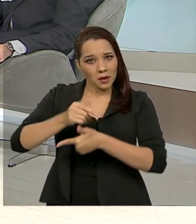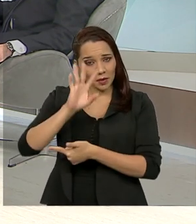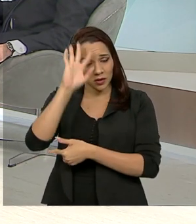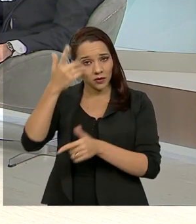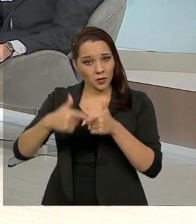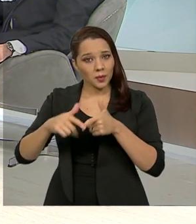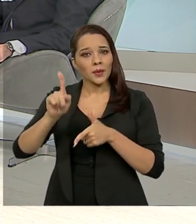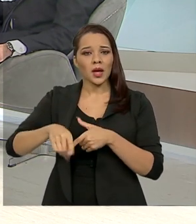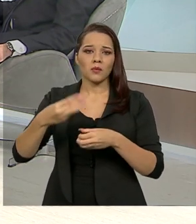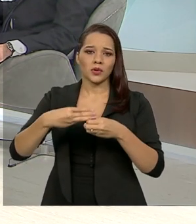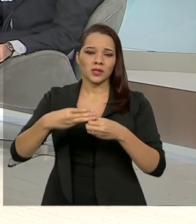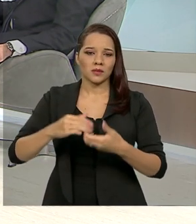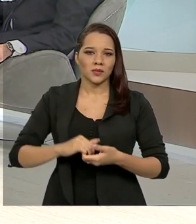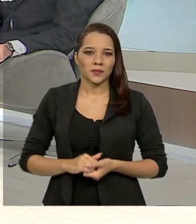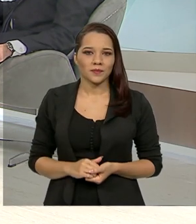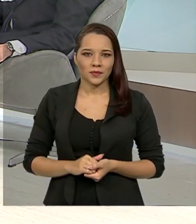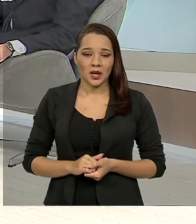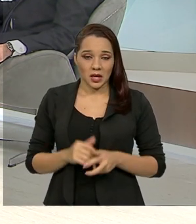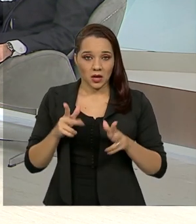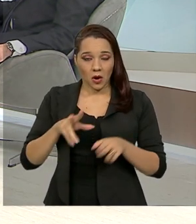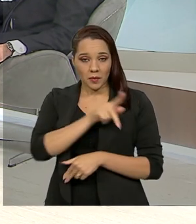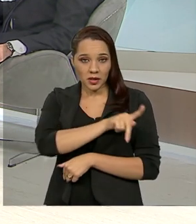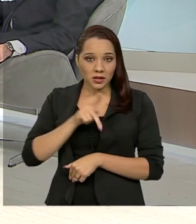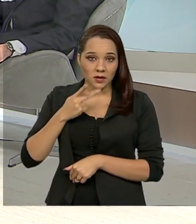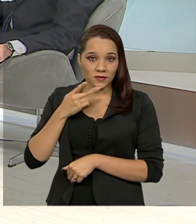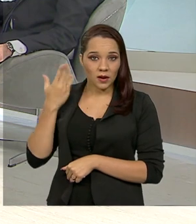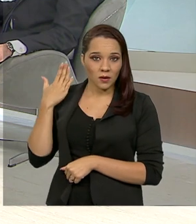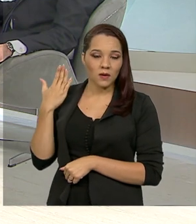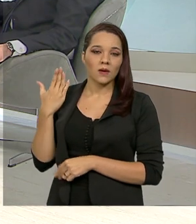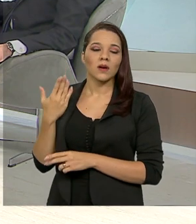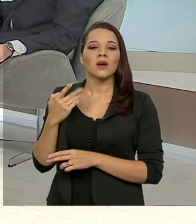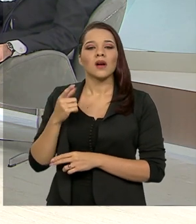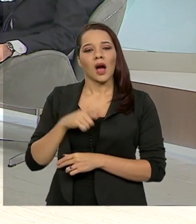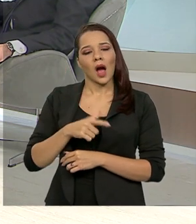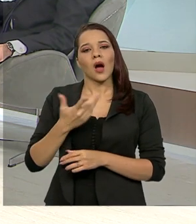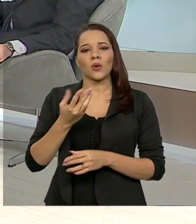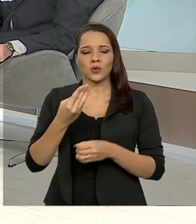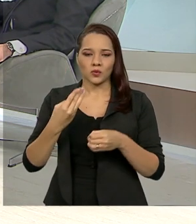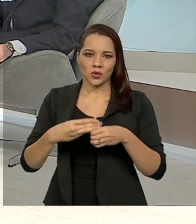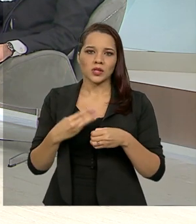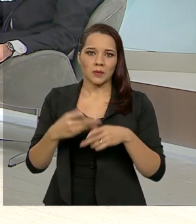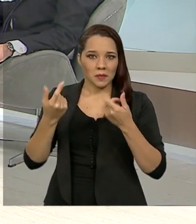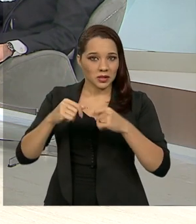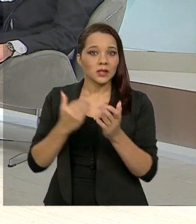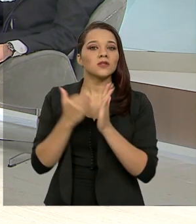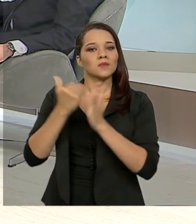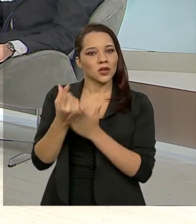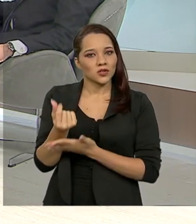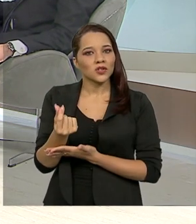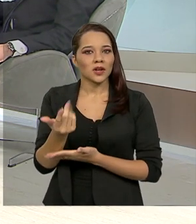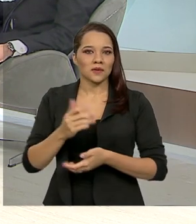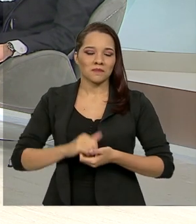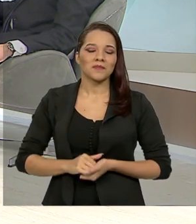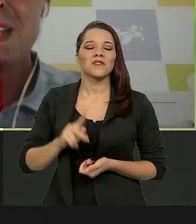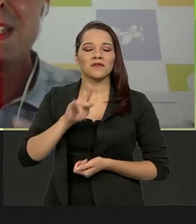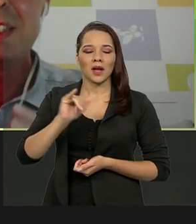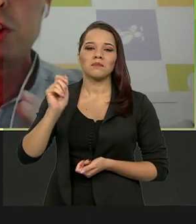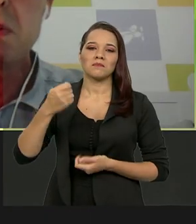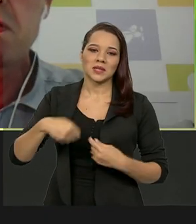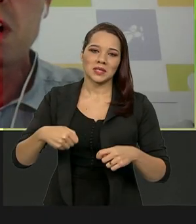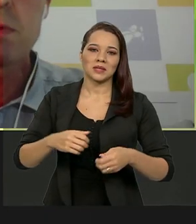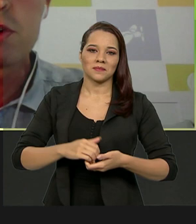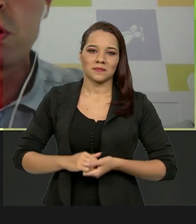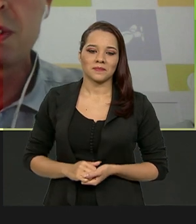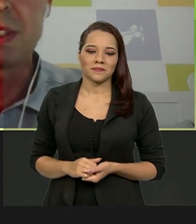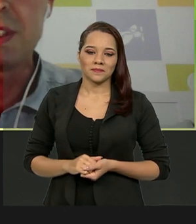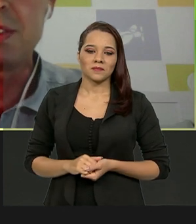os municípios. E automaticamente, como o presidente Haroldo bem colocou, os municípios vão precisar de mais dinheiro para fazer isso. Vão precisar. Então,